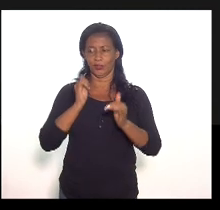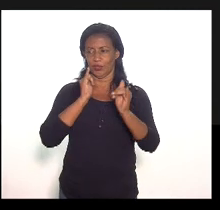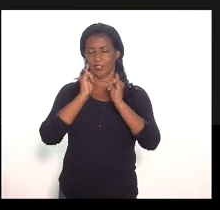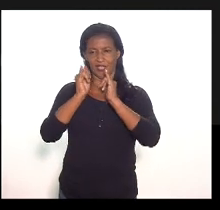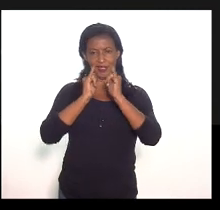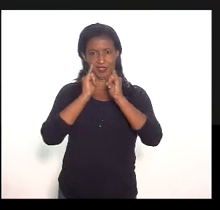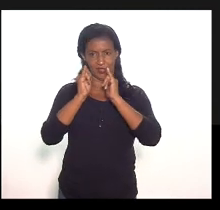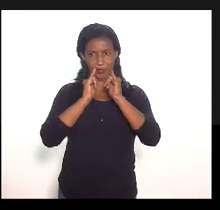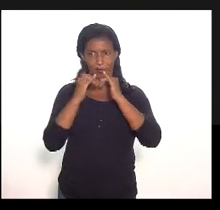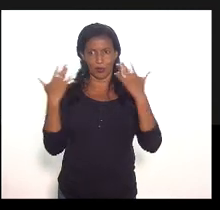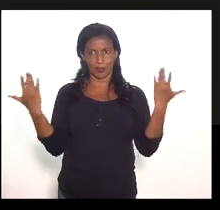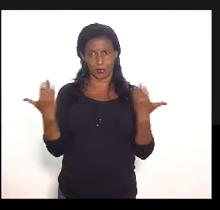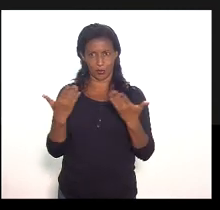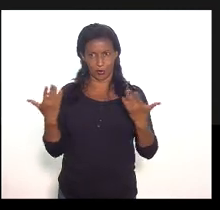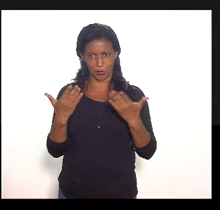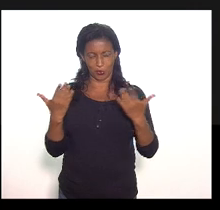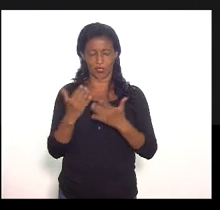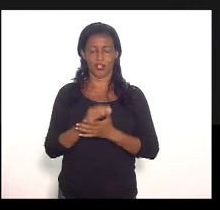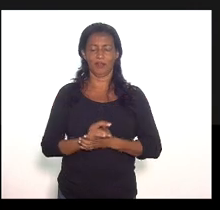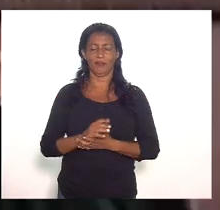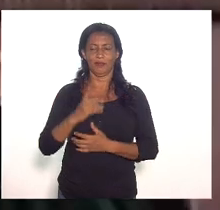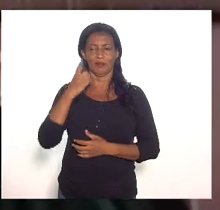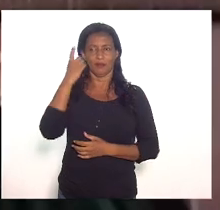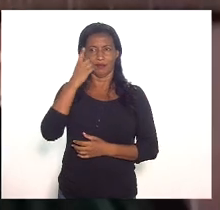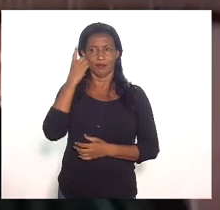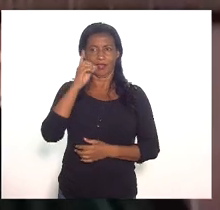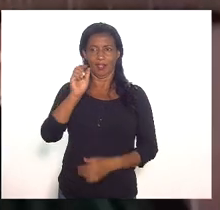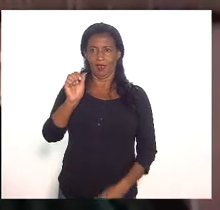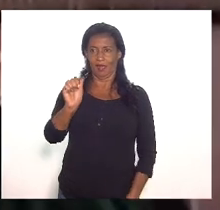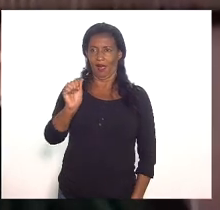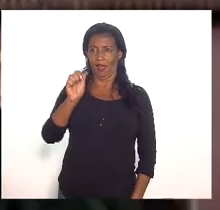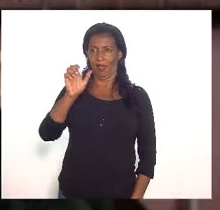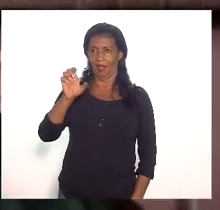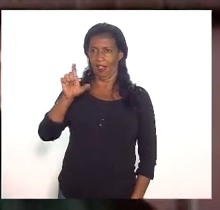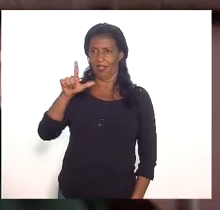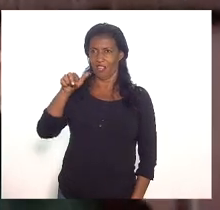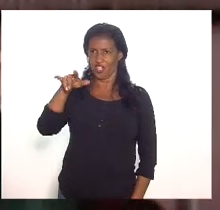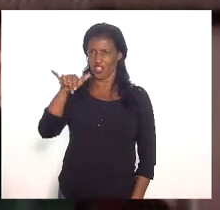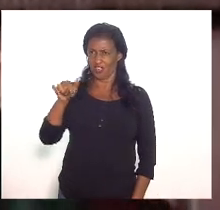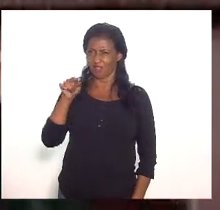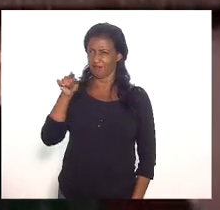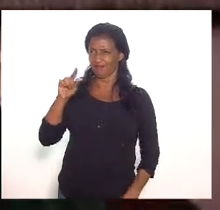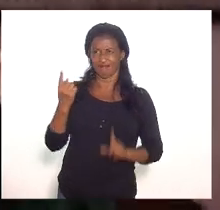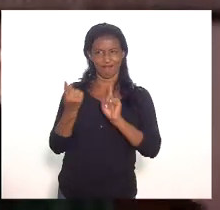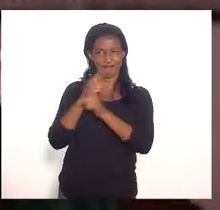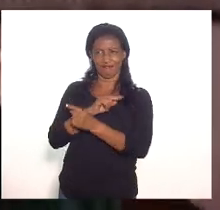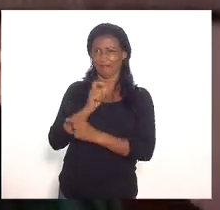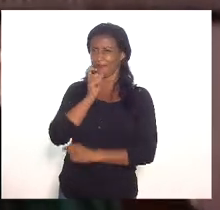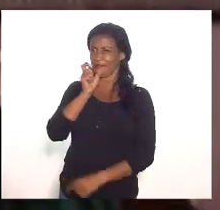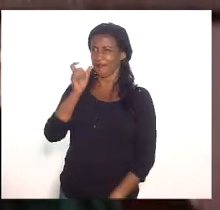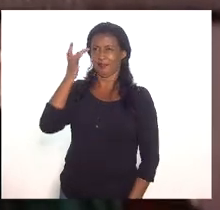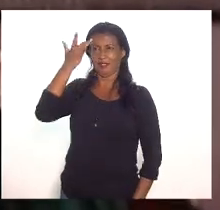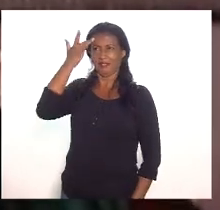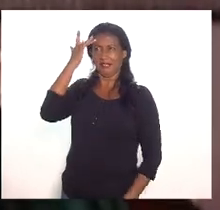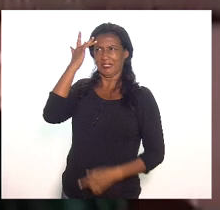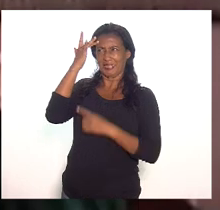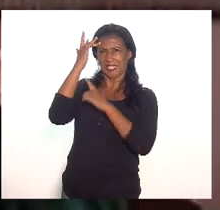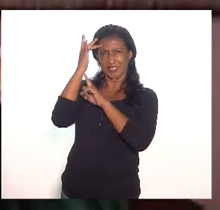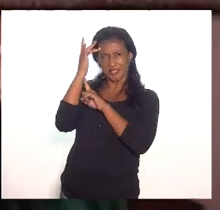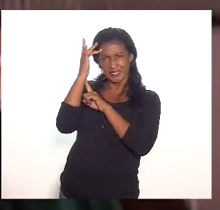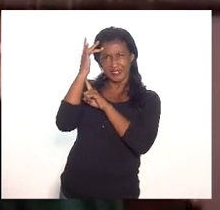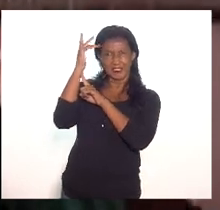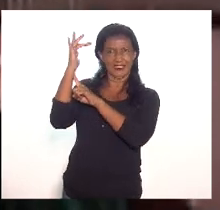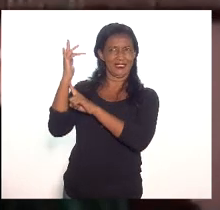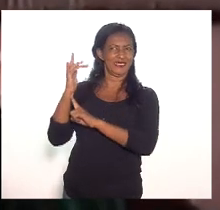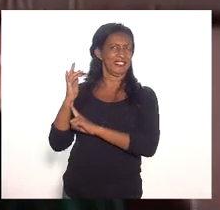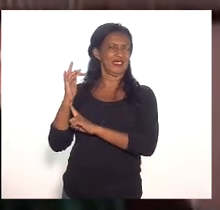Os dados trazidos aqui, deputado Alexandre Freitas, ao contrário dos achismos, né, que recorrentemente Vossa Excelência traz essa